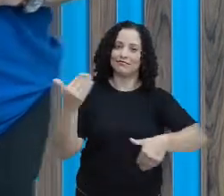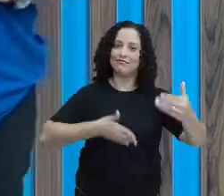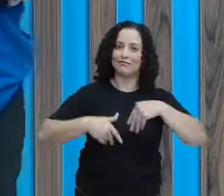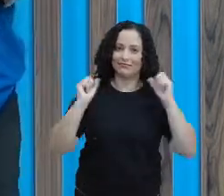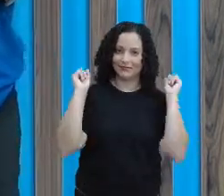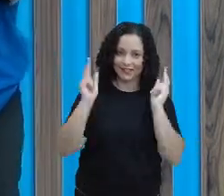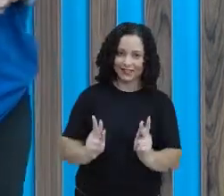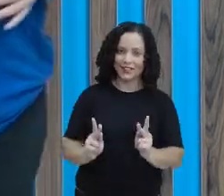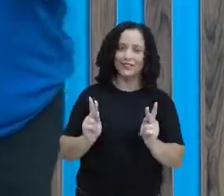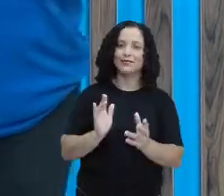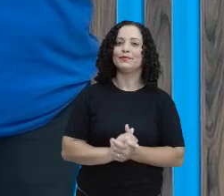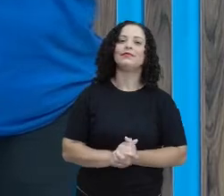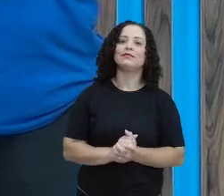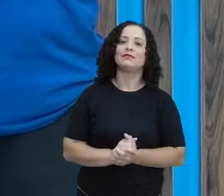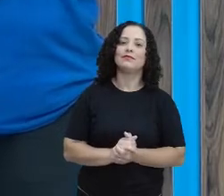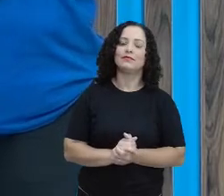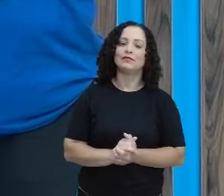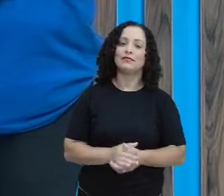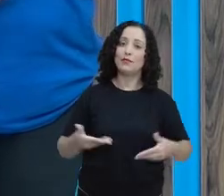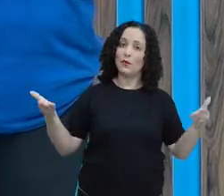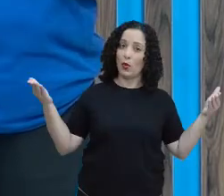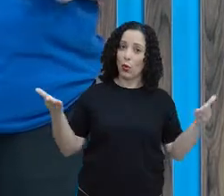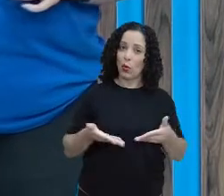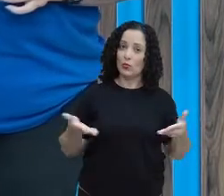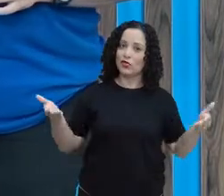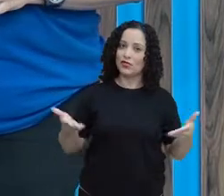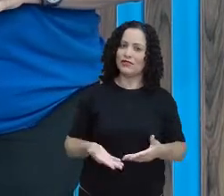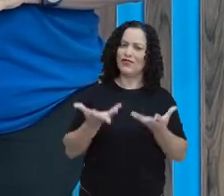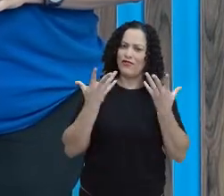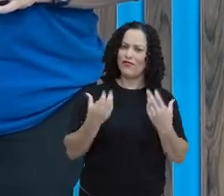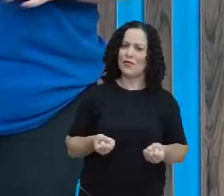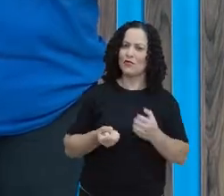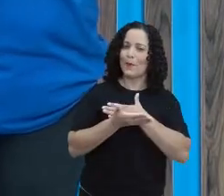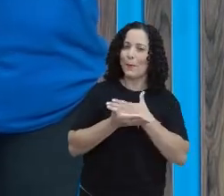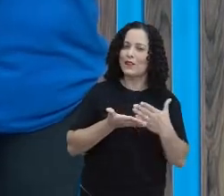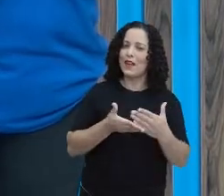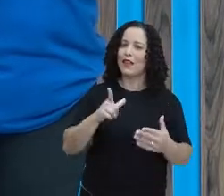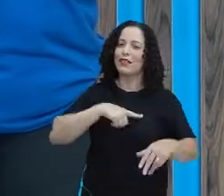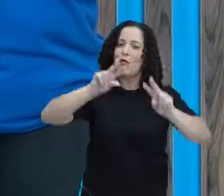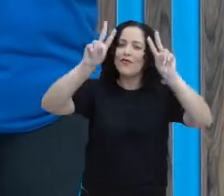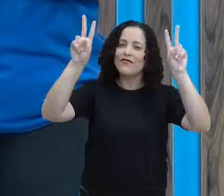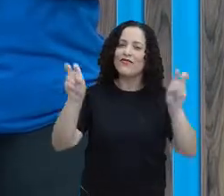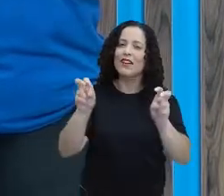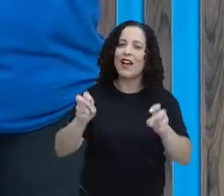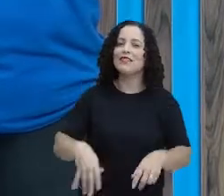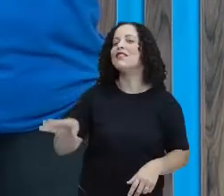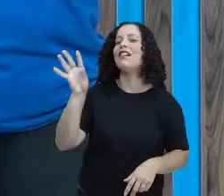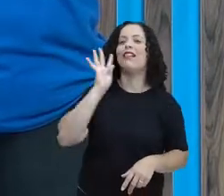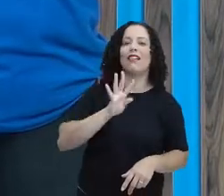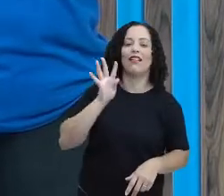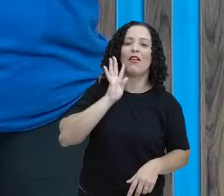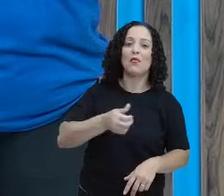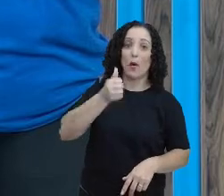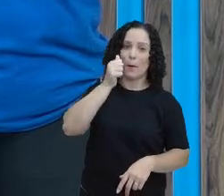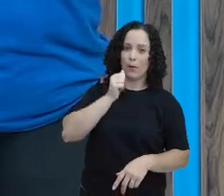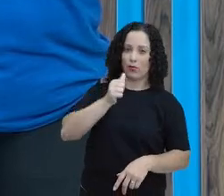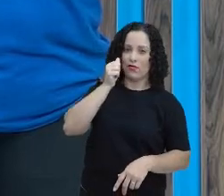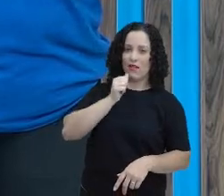tá? Olha só, hoje, professora, vamos começar aqui com uma frase bem bacana de uma cientista,